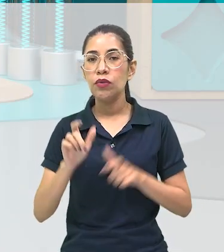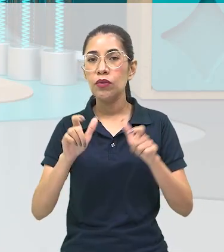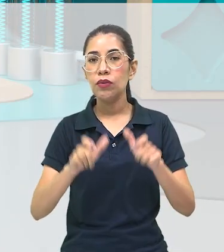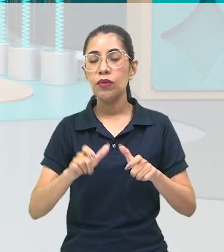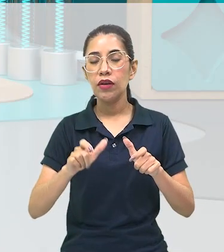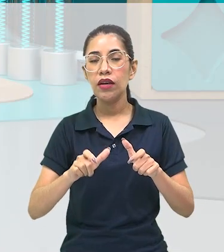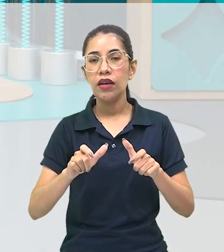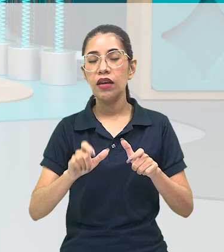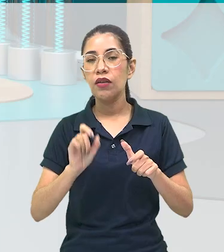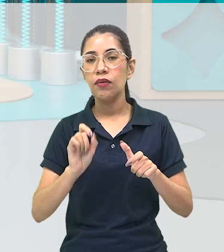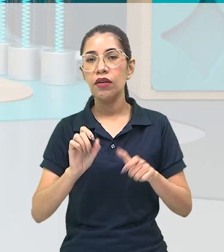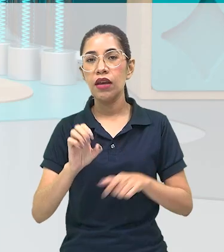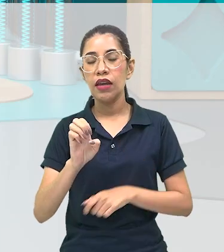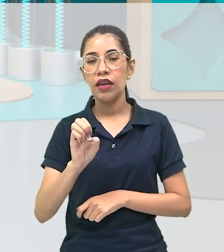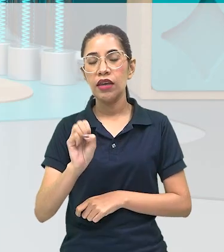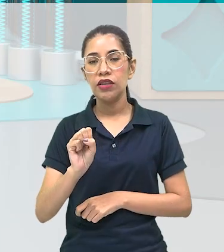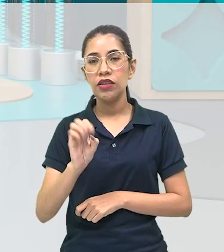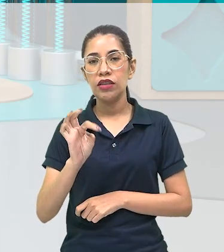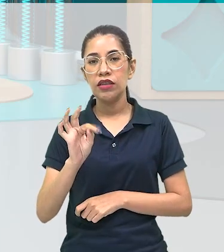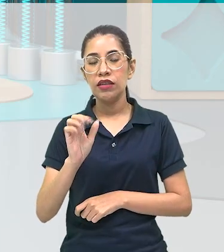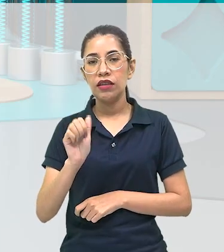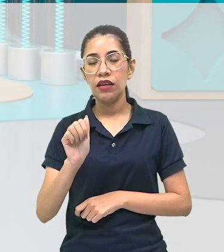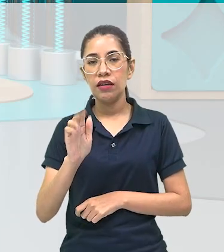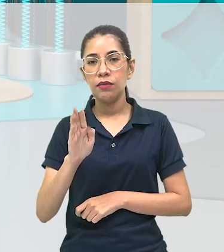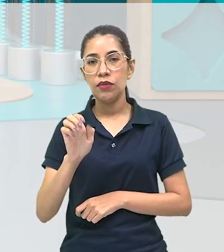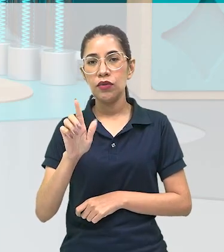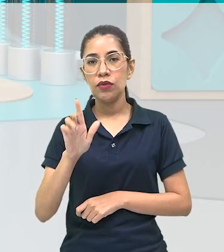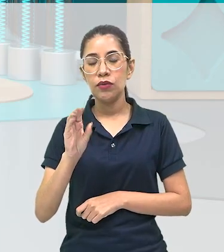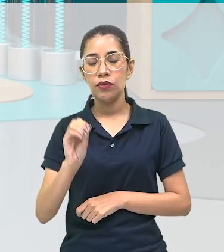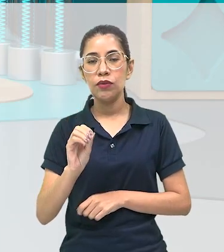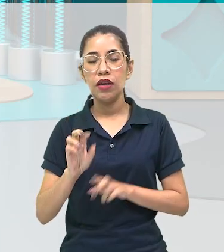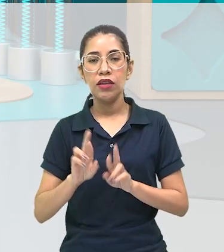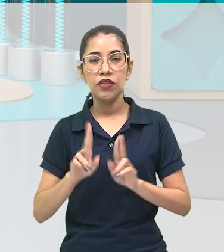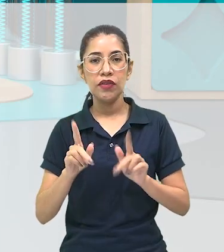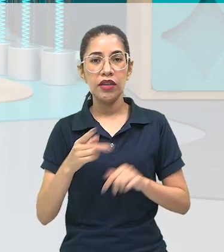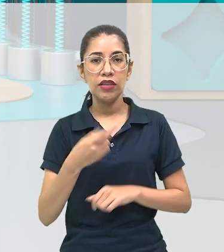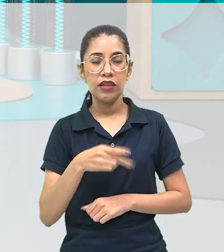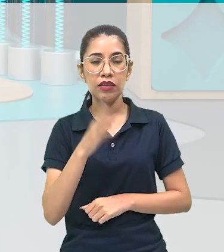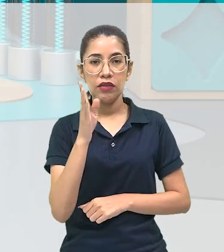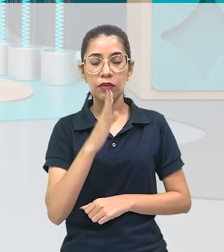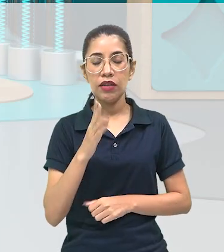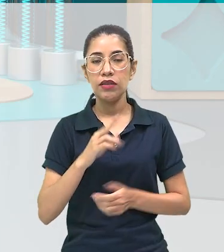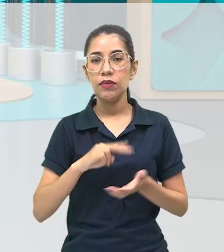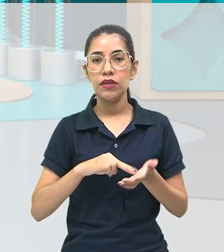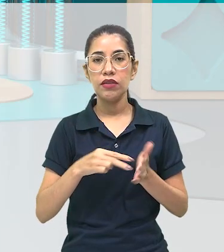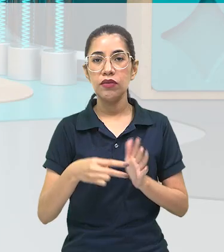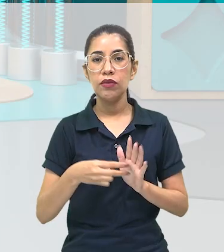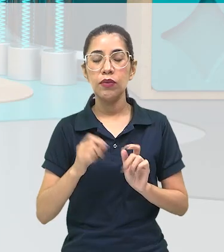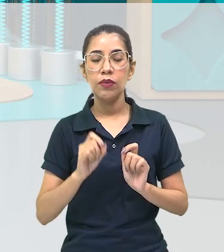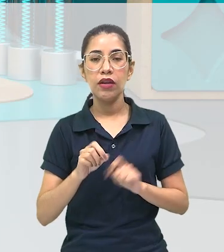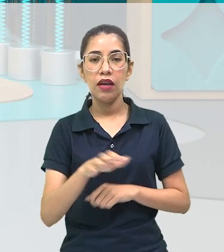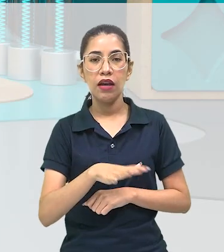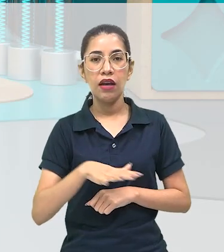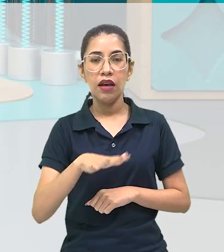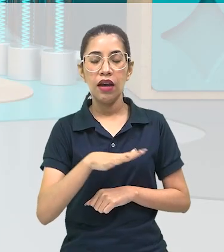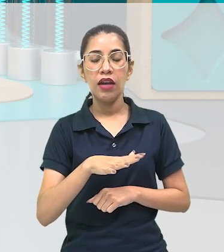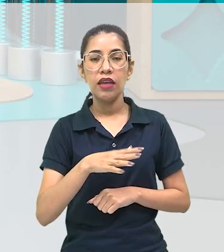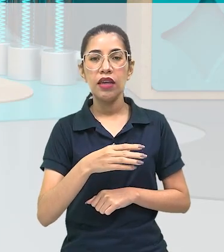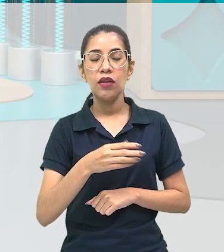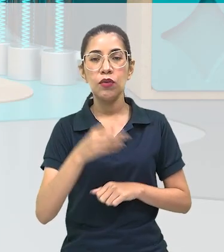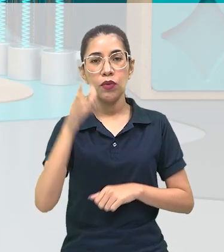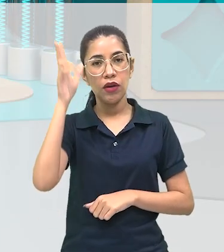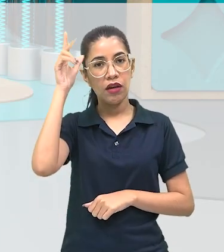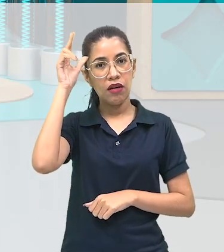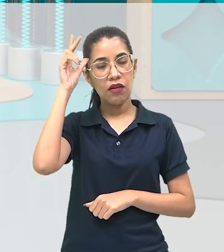lugar é chamado de estábulo. Estábulo, aqui no Brasil, para quem não sabe, é a casa dos cavalos,